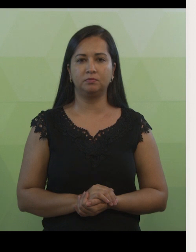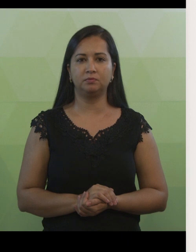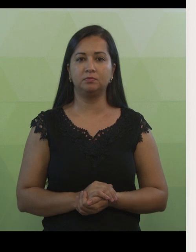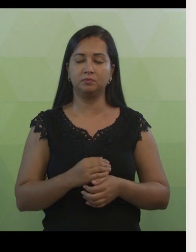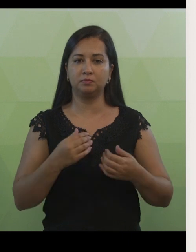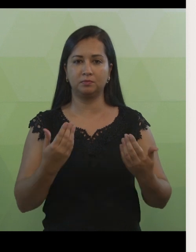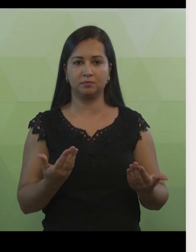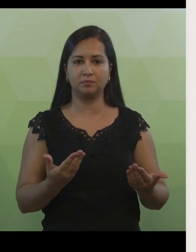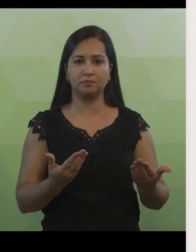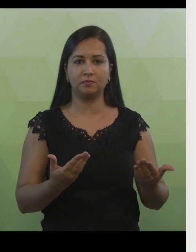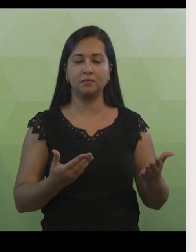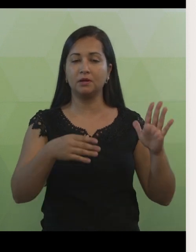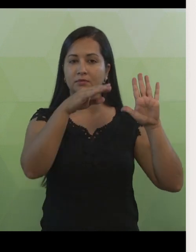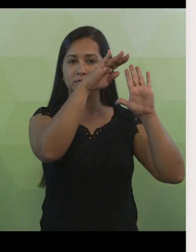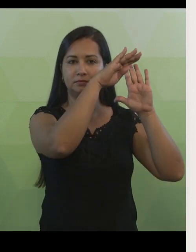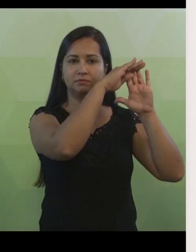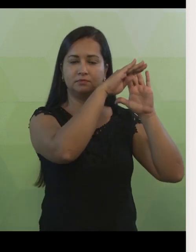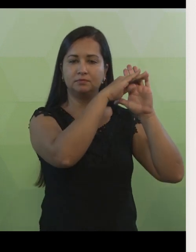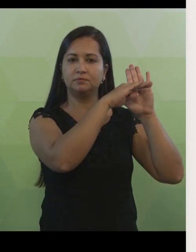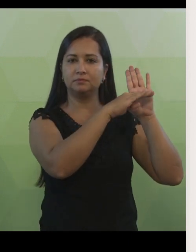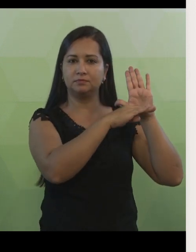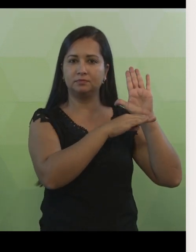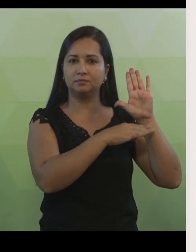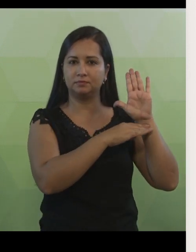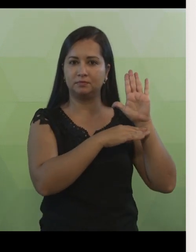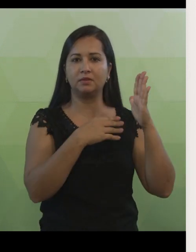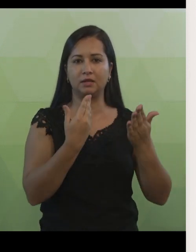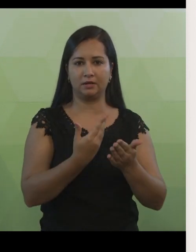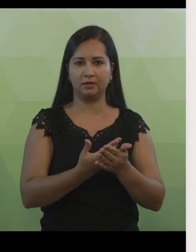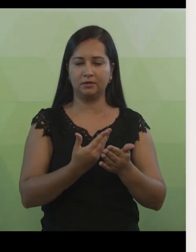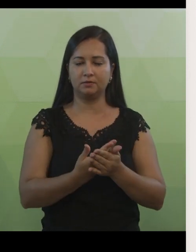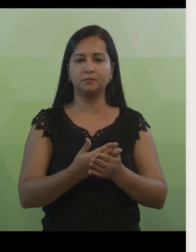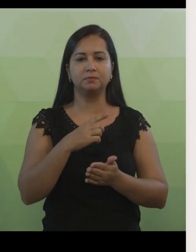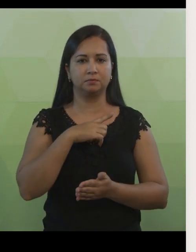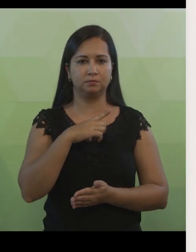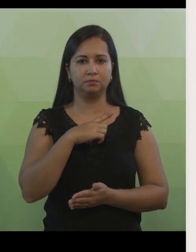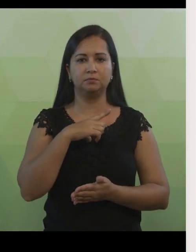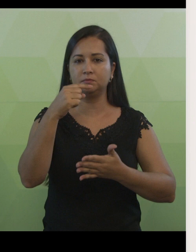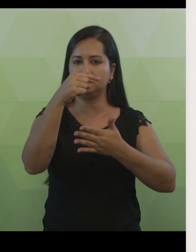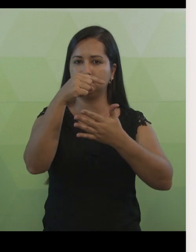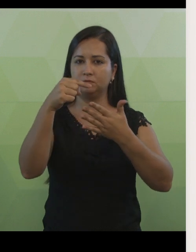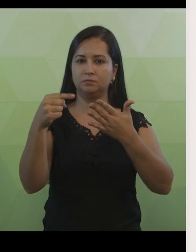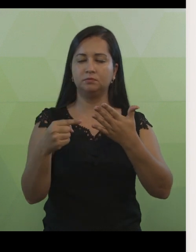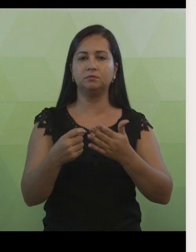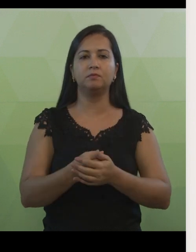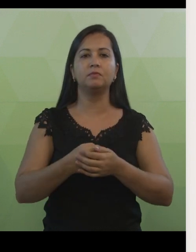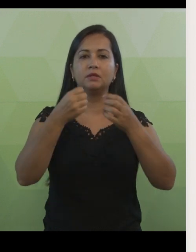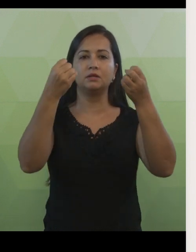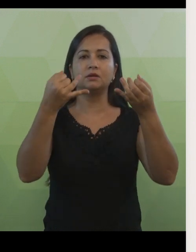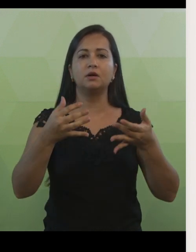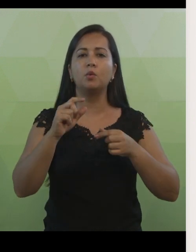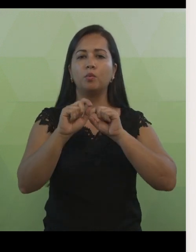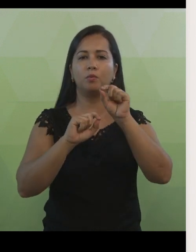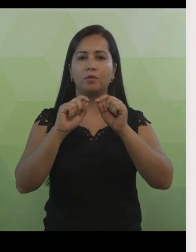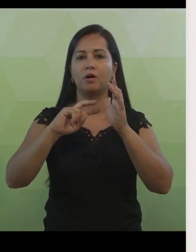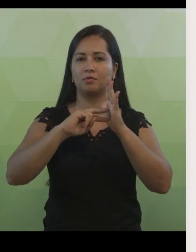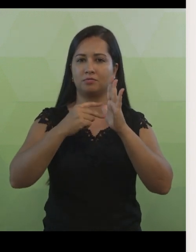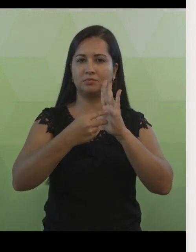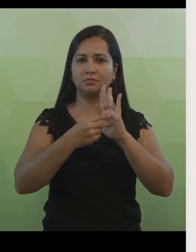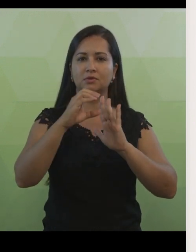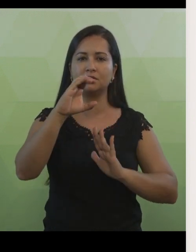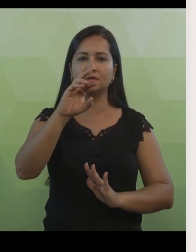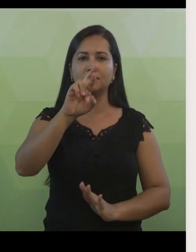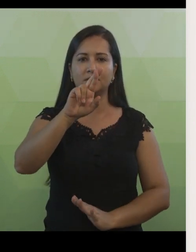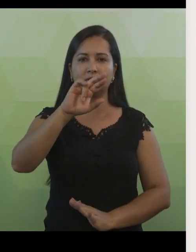Então, os assuntos abordados nessa aula serão explicar inicialmente o que é criptografia e os dois